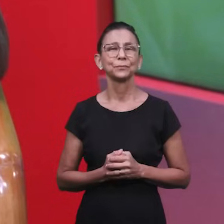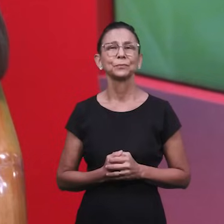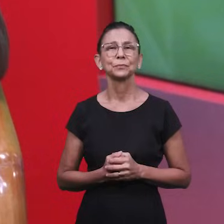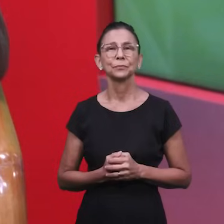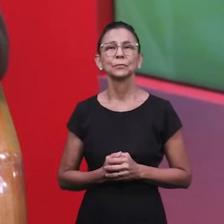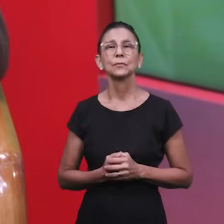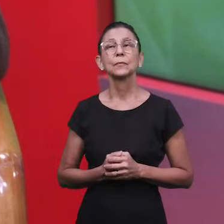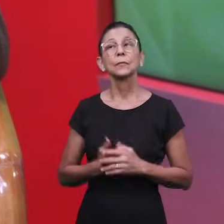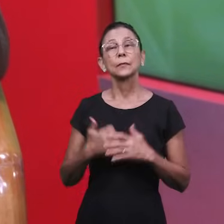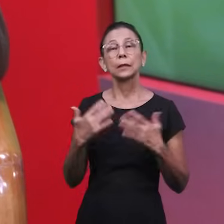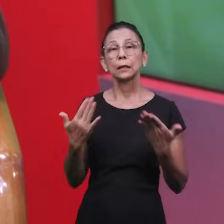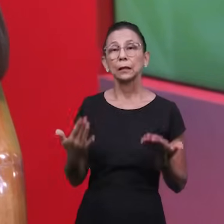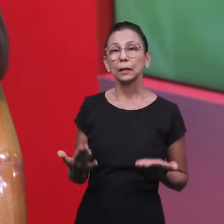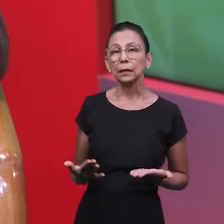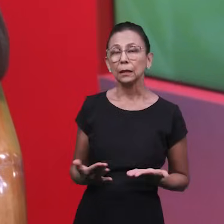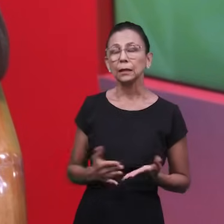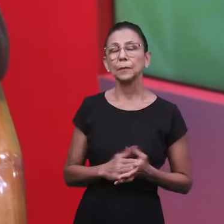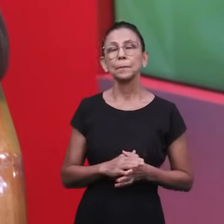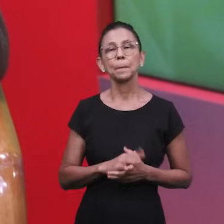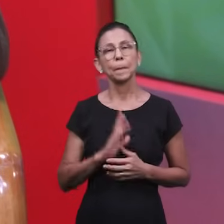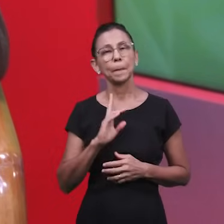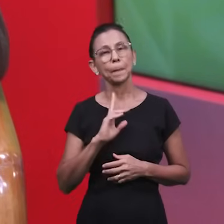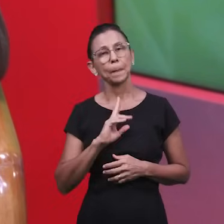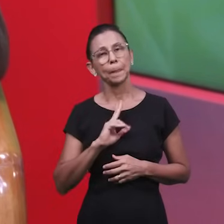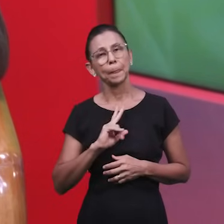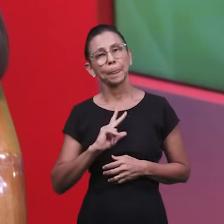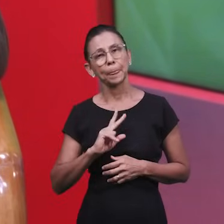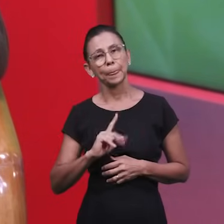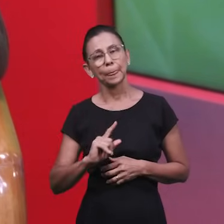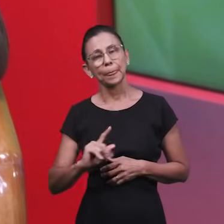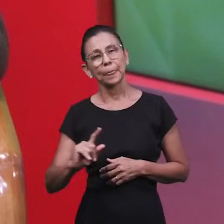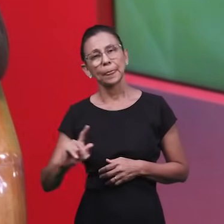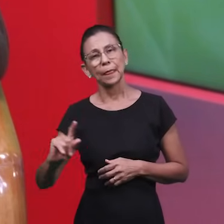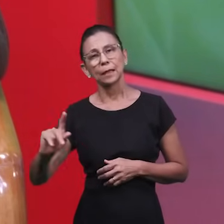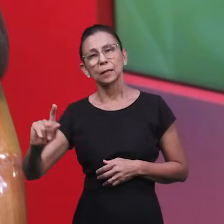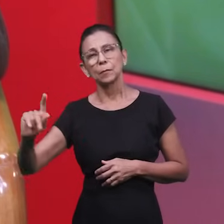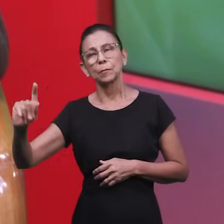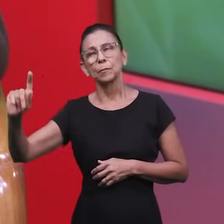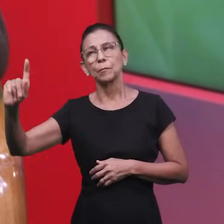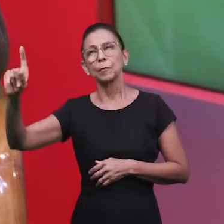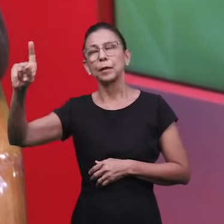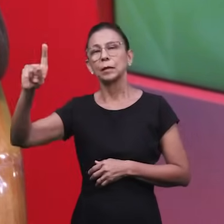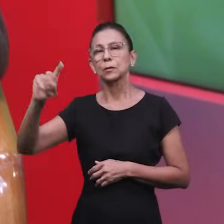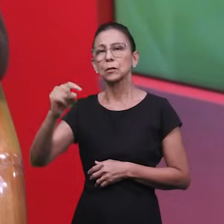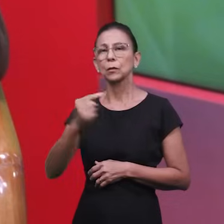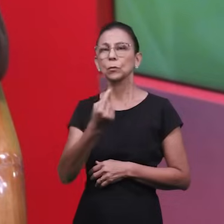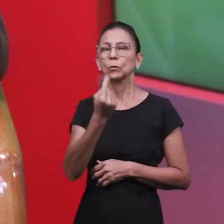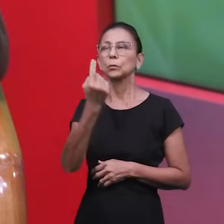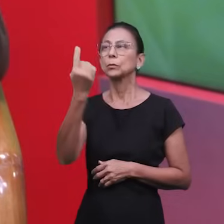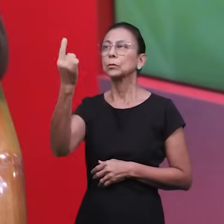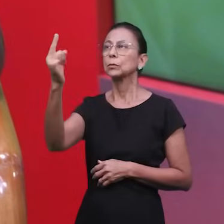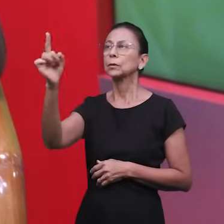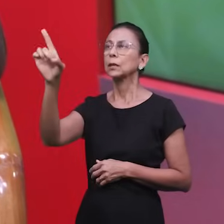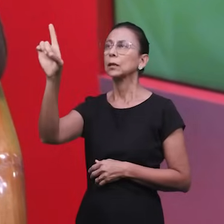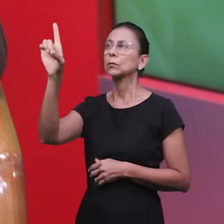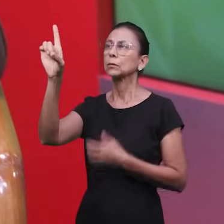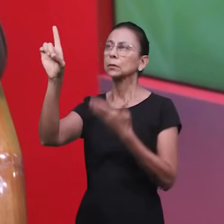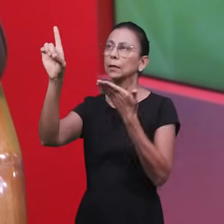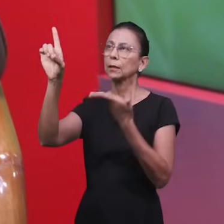seguinte, lembrando que de eternidade a eternidade, tu és Deus.